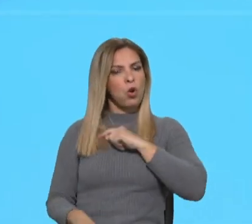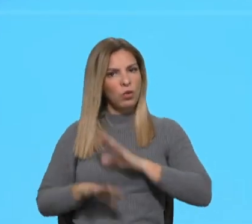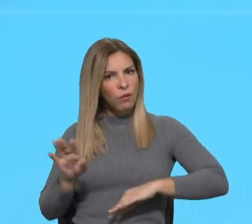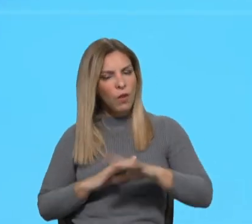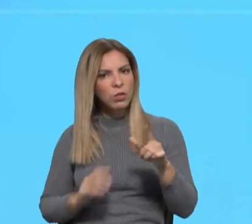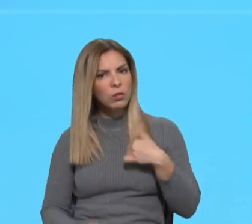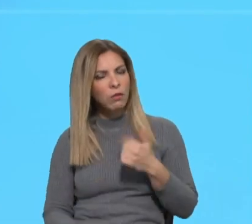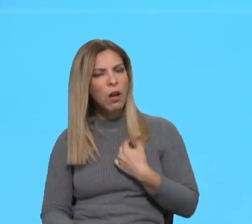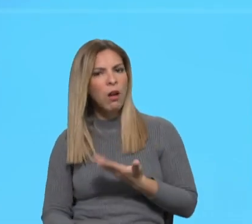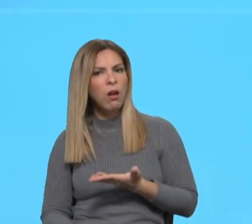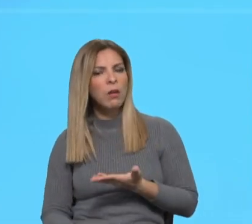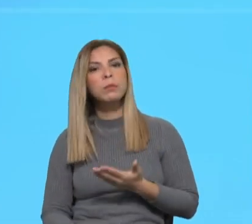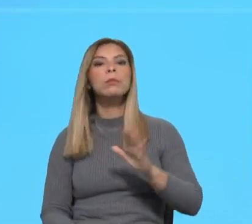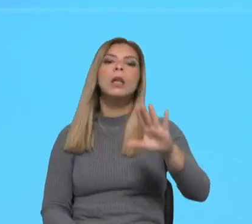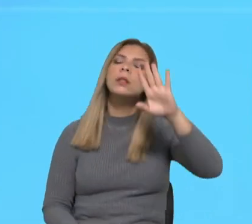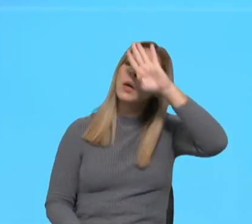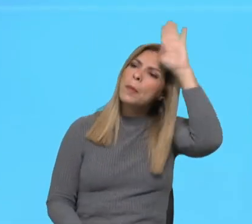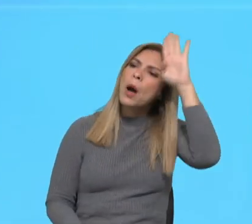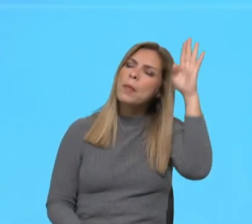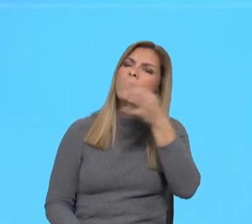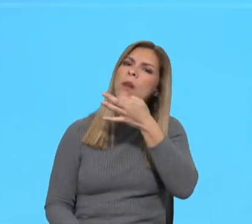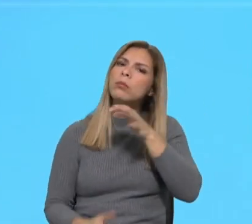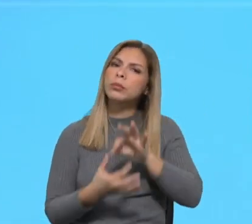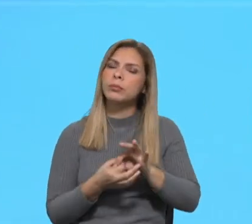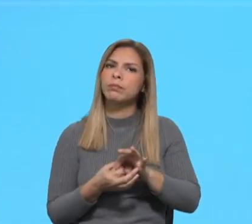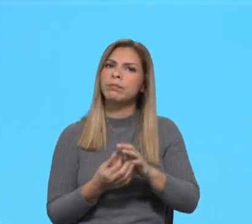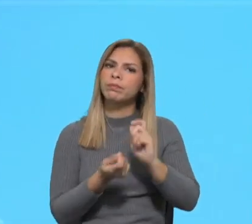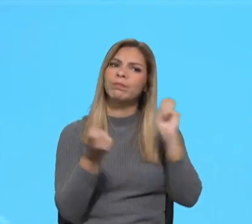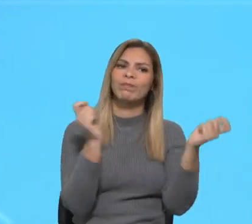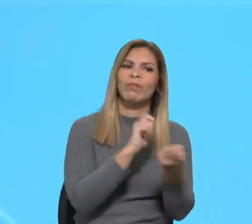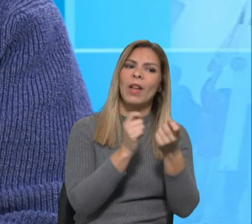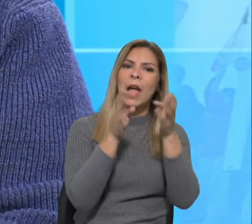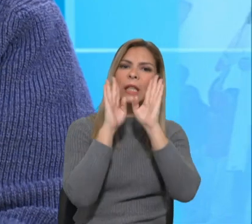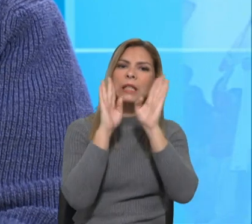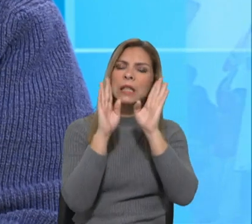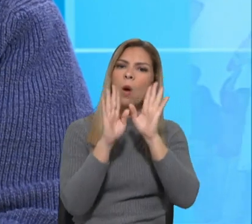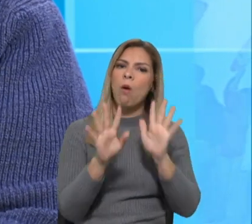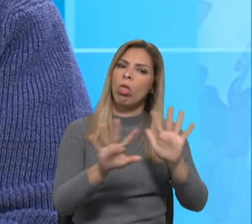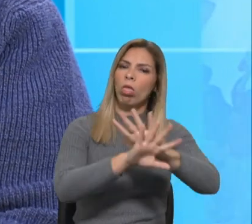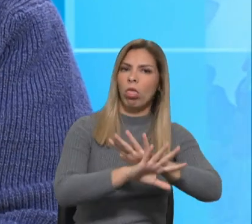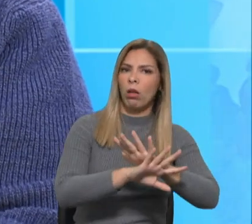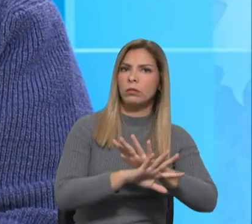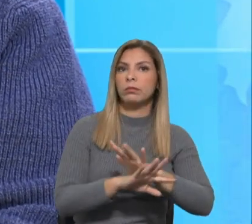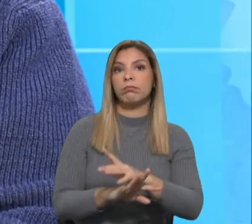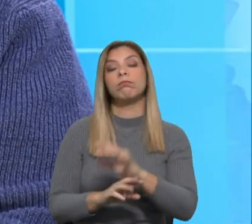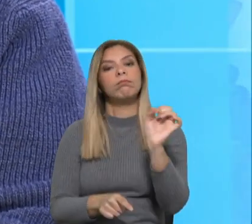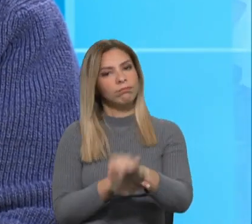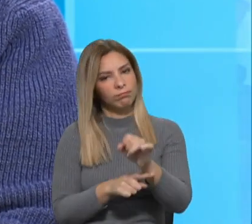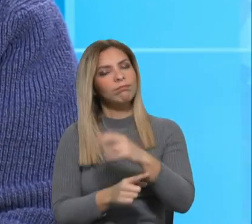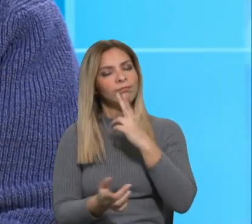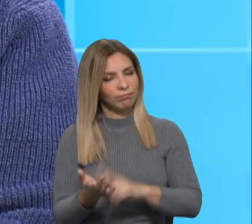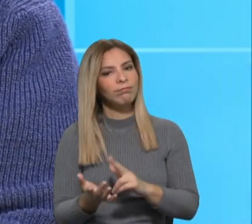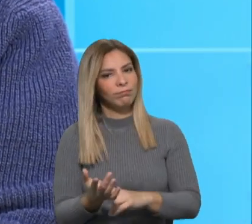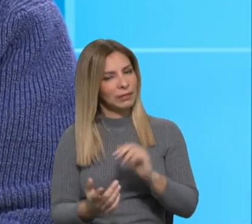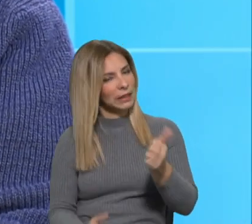Papa fala numa dispersão programada da atenção. Sim. muito bem visto, sim.